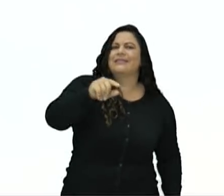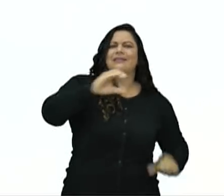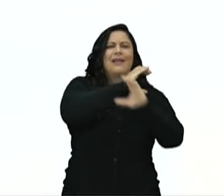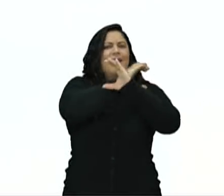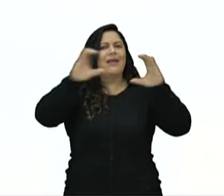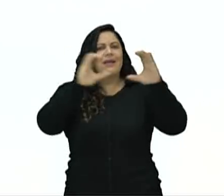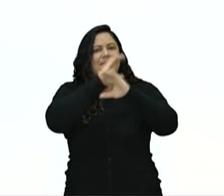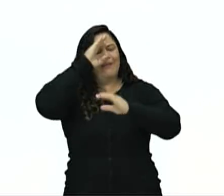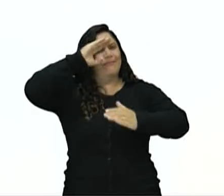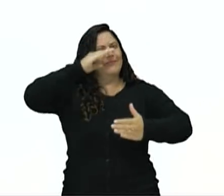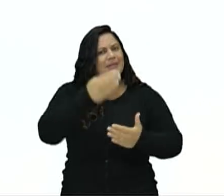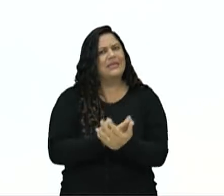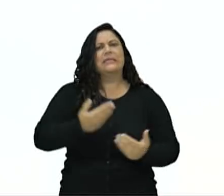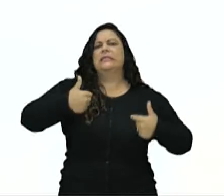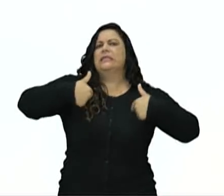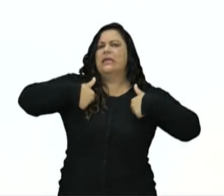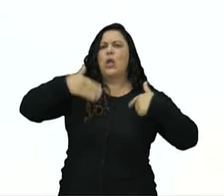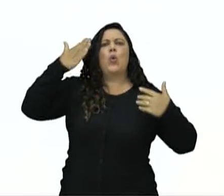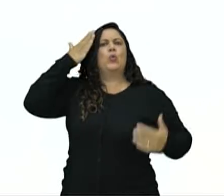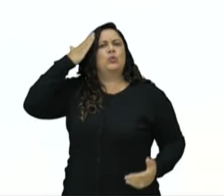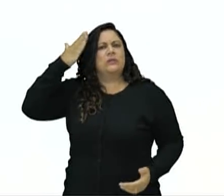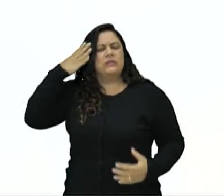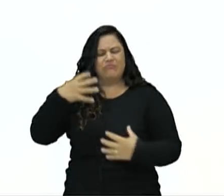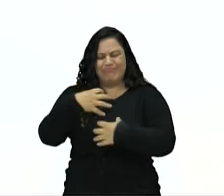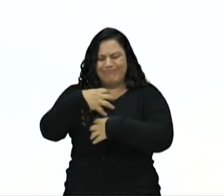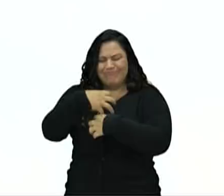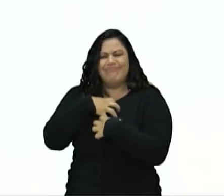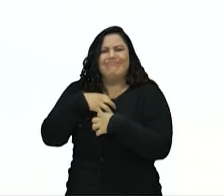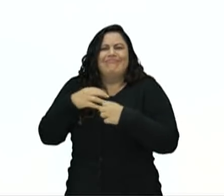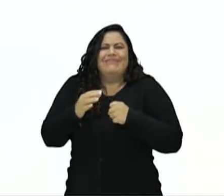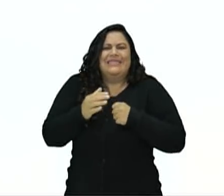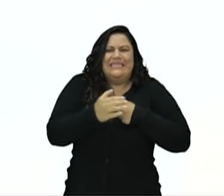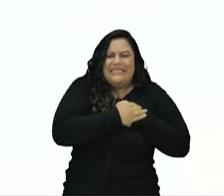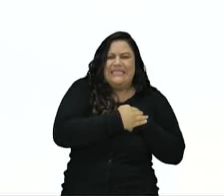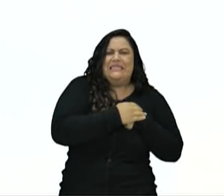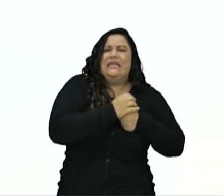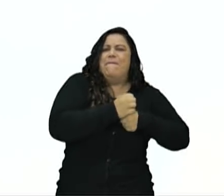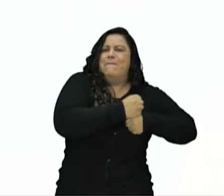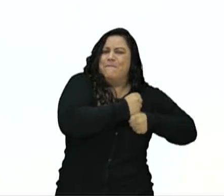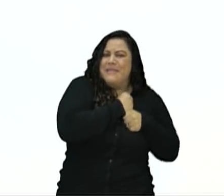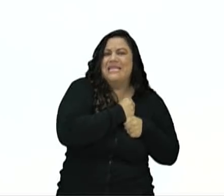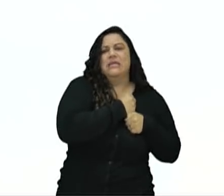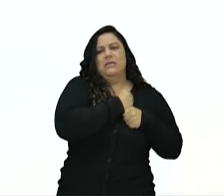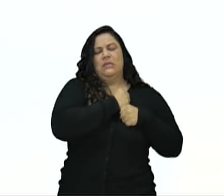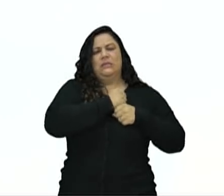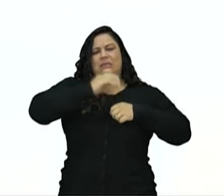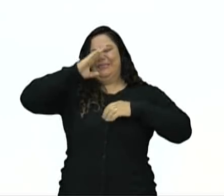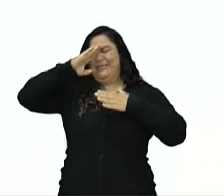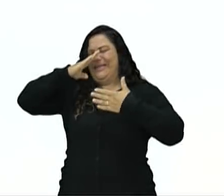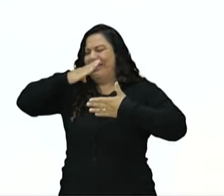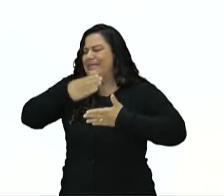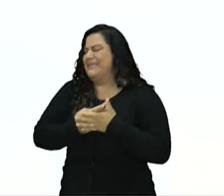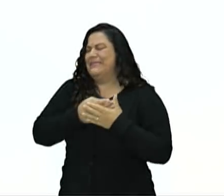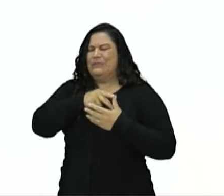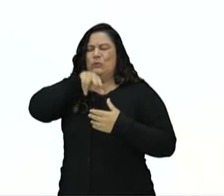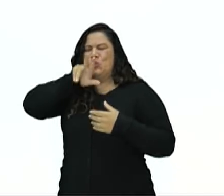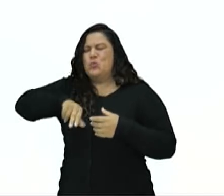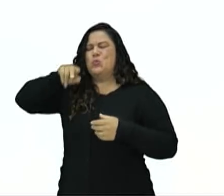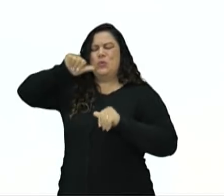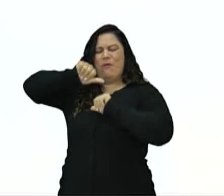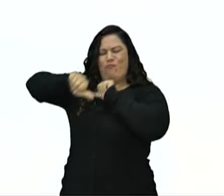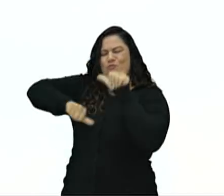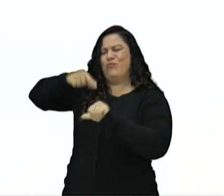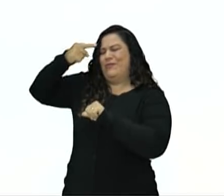Eu sei como é se sentir encurralada, acreditando que você jamais conseguirá mudar sua maneira de pensar e